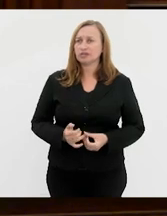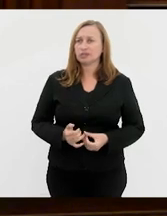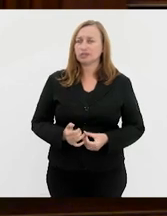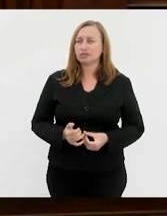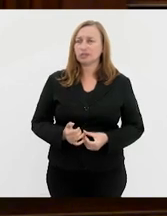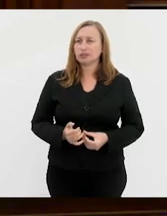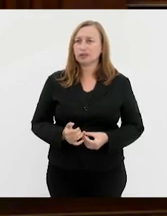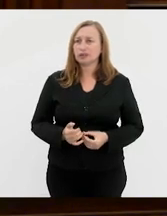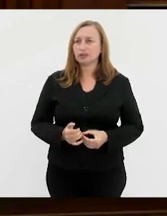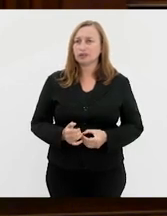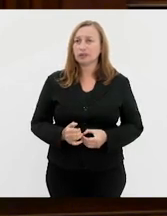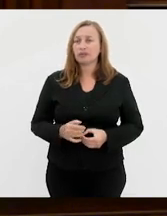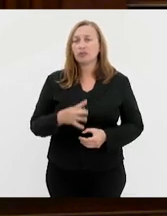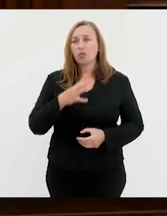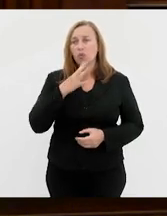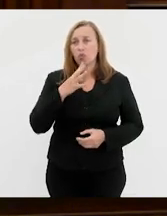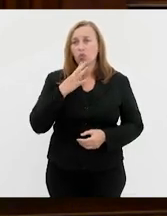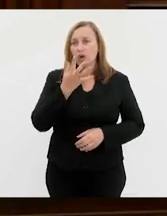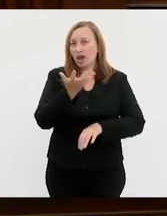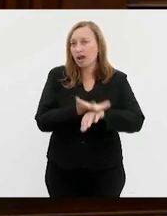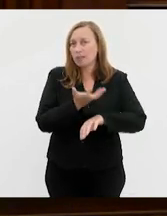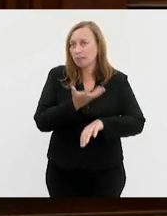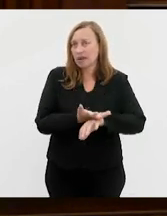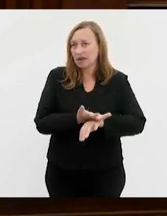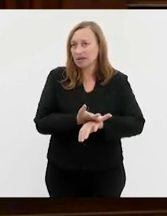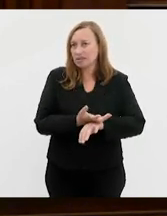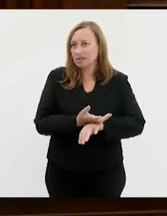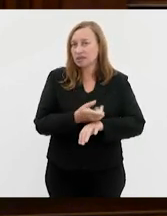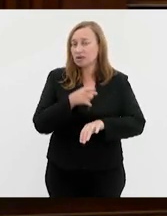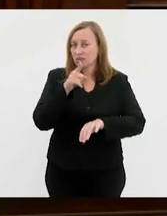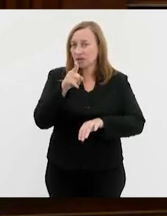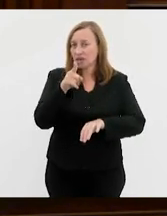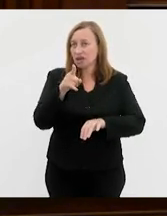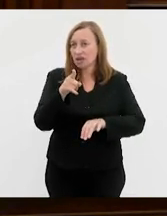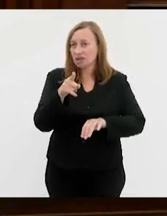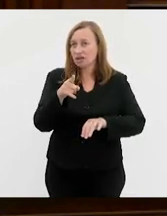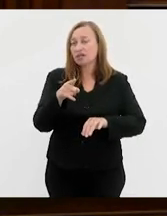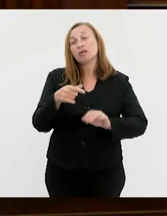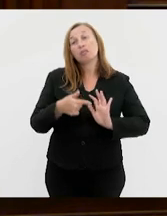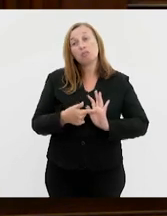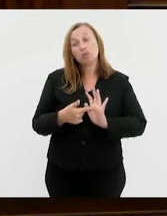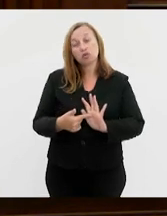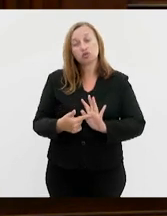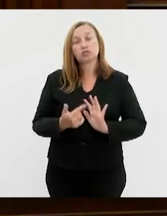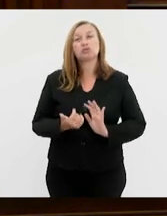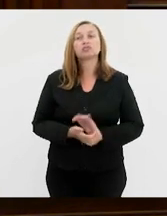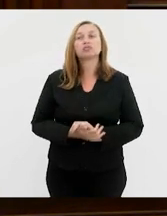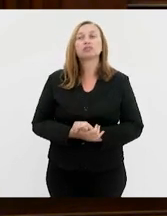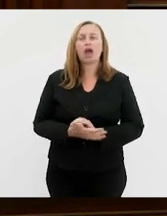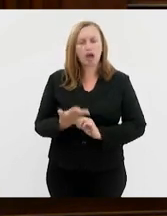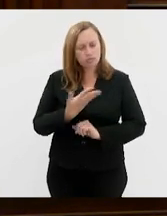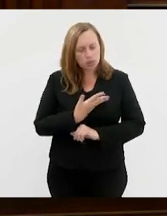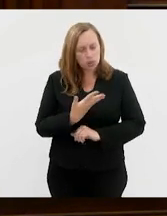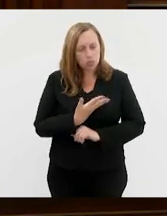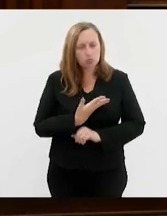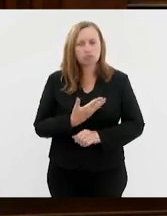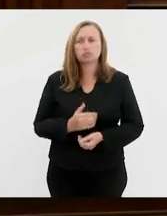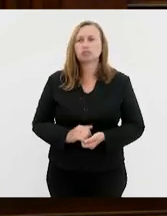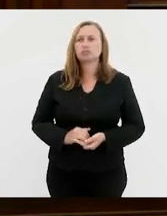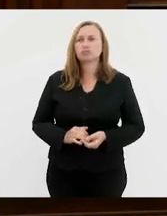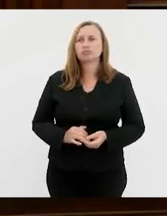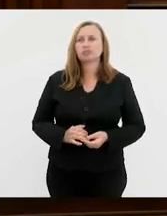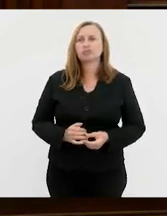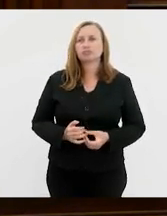Eu comecei a conhecer a Praça de Mesquita, meu amigo Valtinho Paixão. Meu amigo, tá? Foi